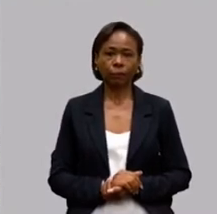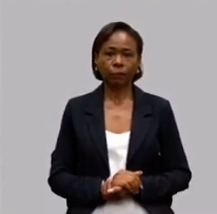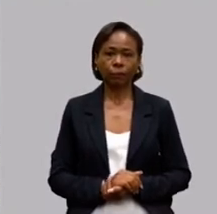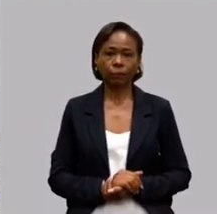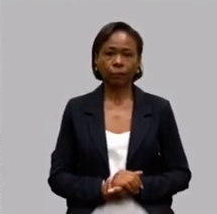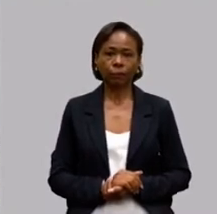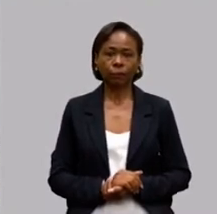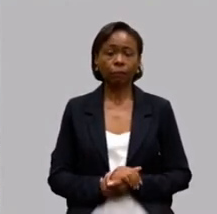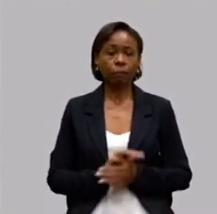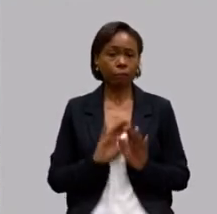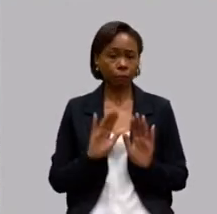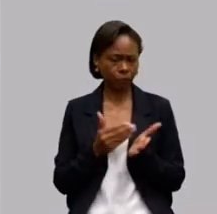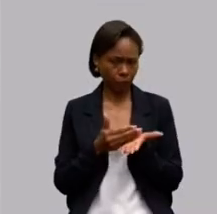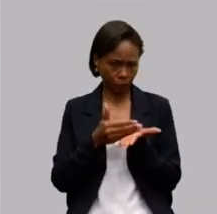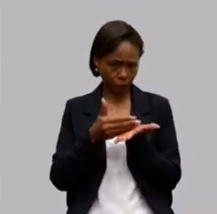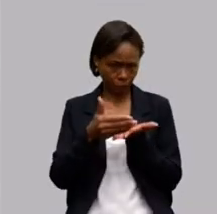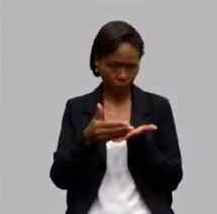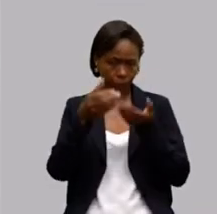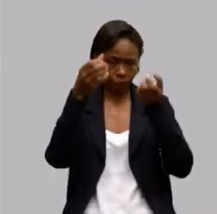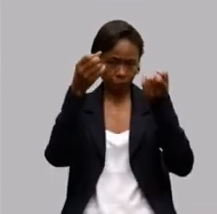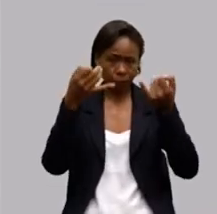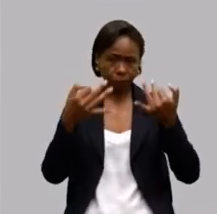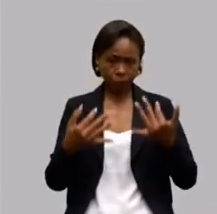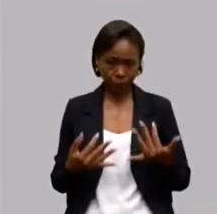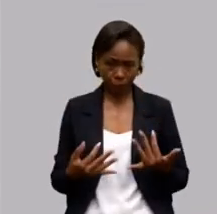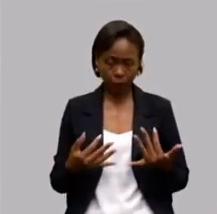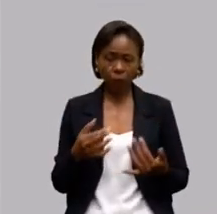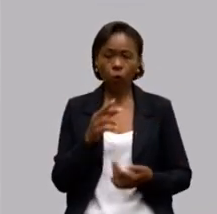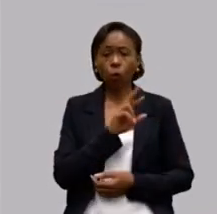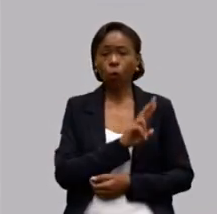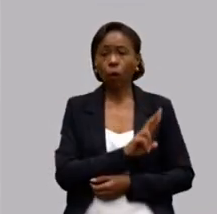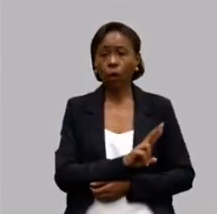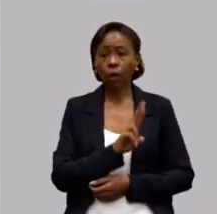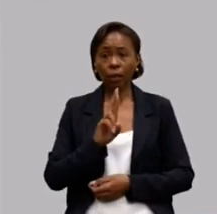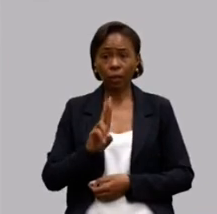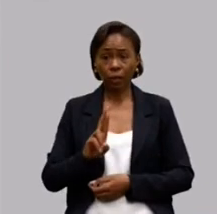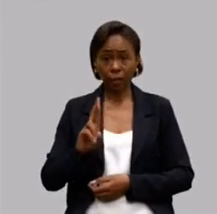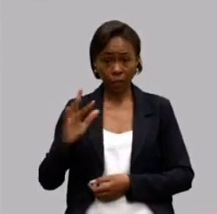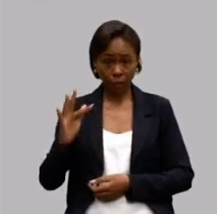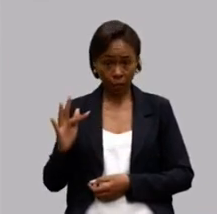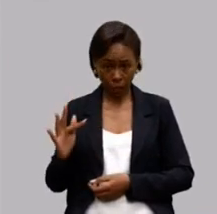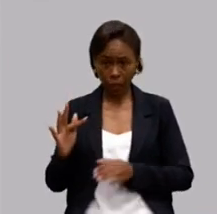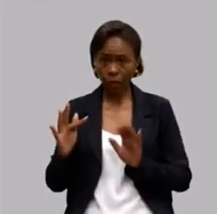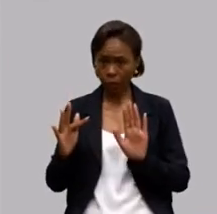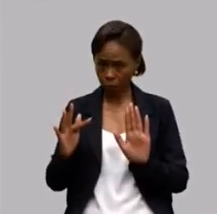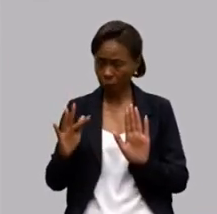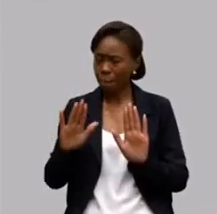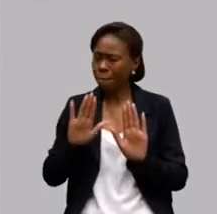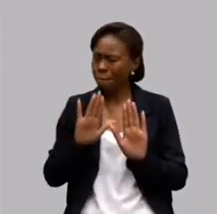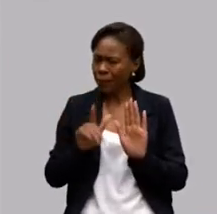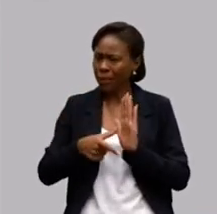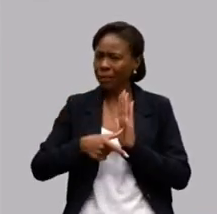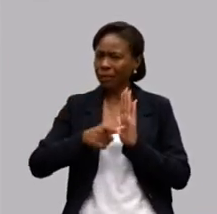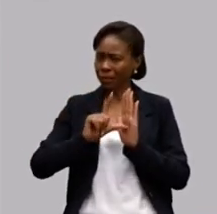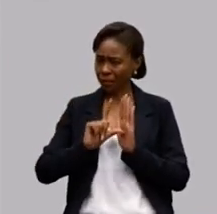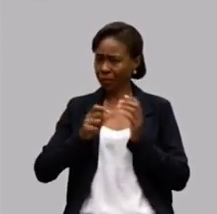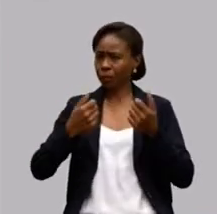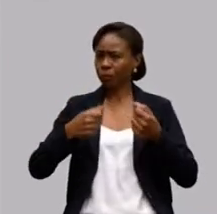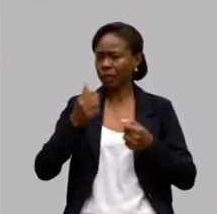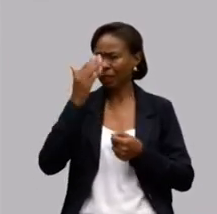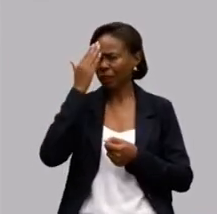Eu quero começar dizendo, porque eu vou tratar do regime de recuperação fiscal, mas precisamos compreender o